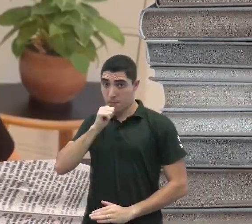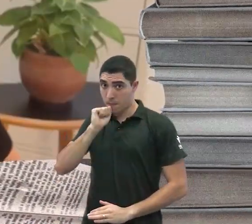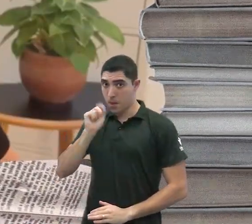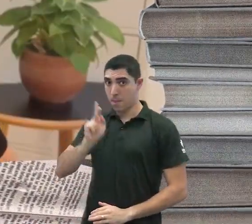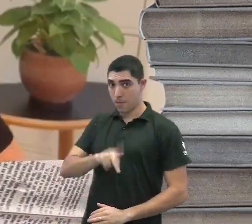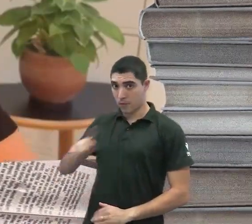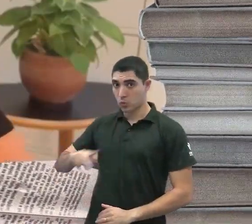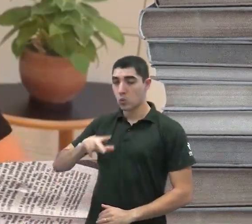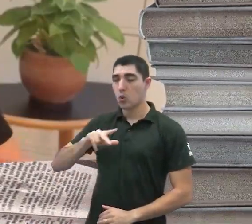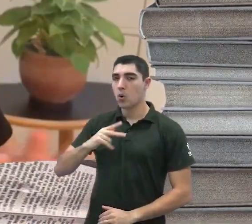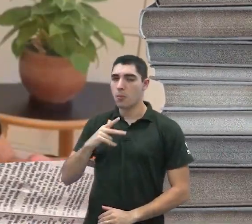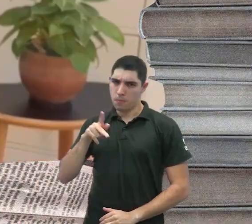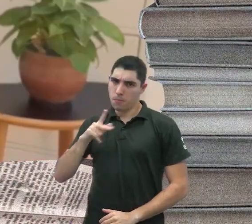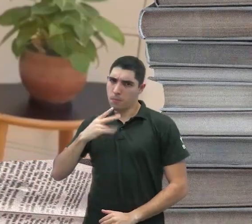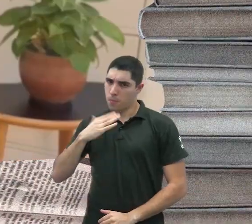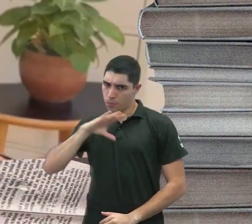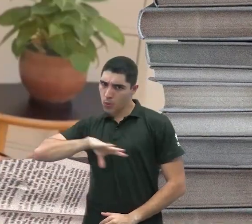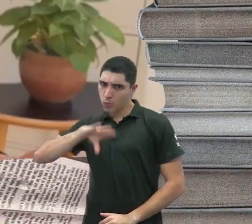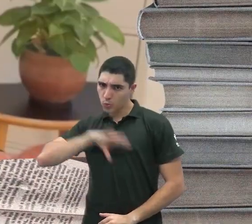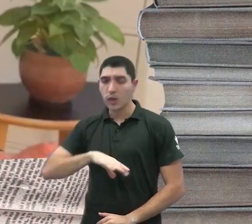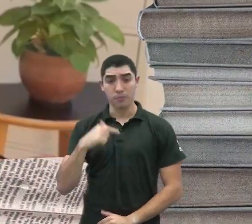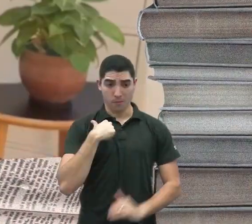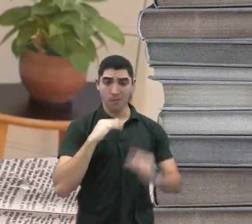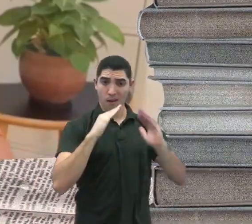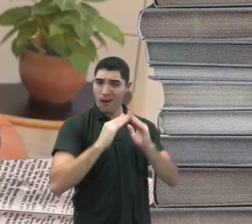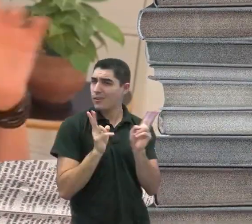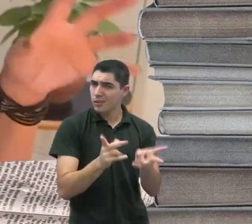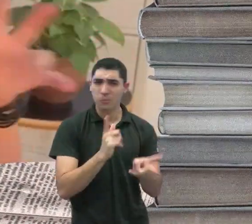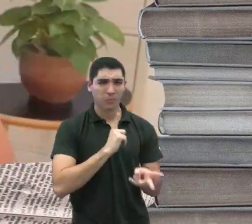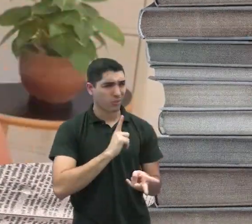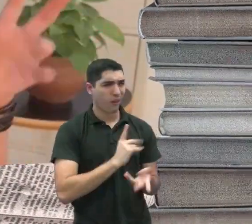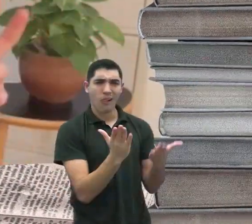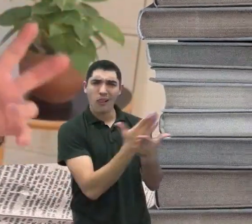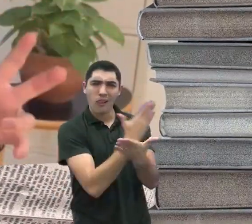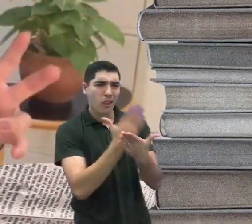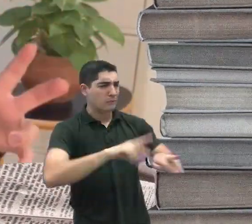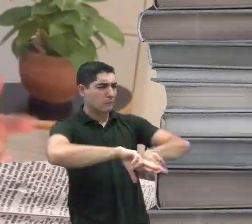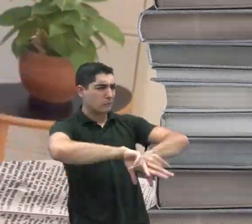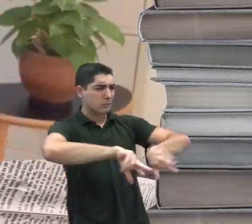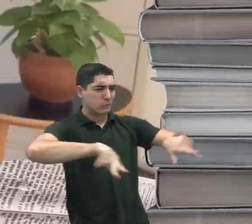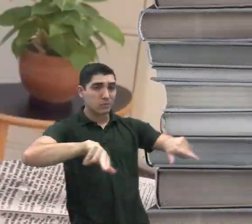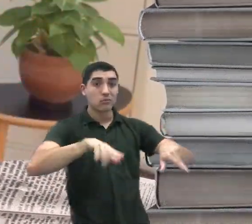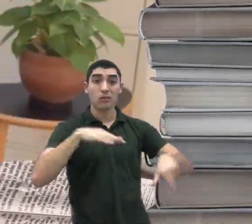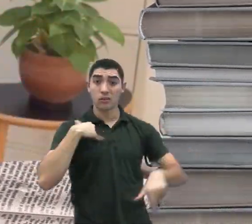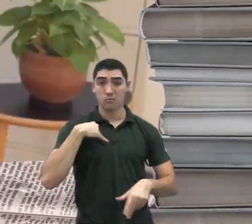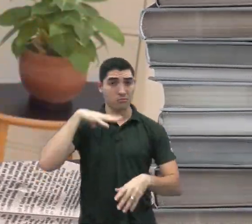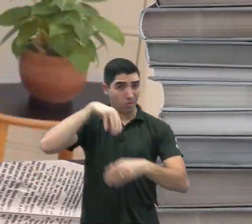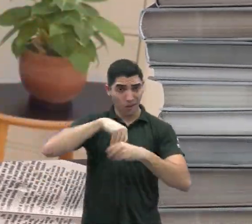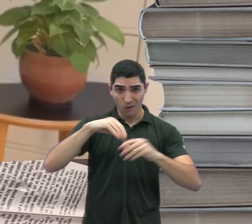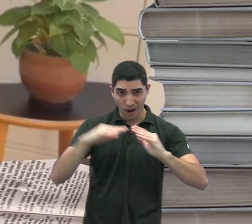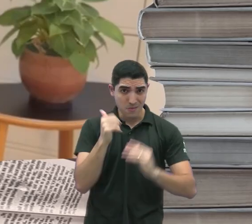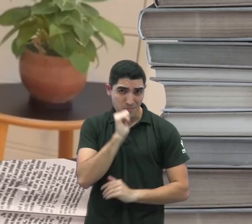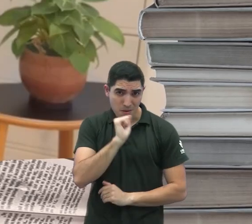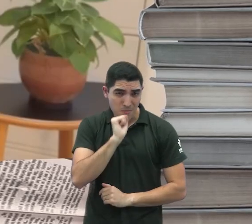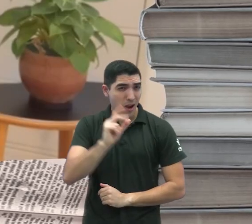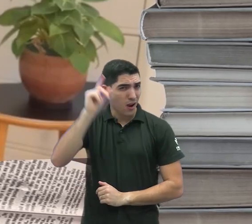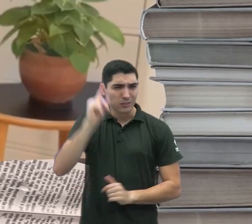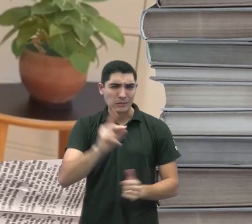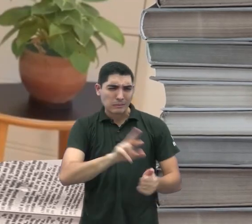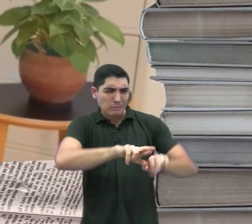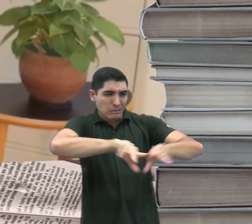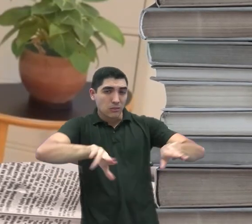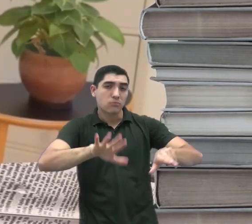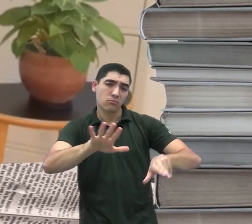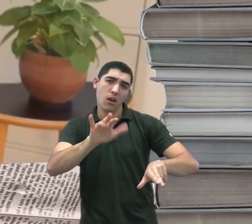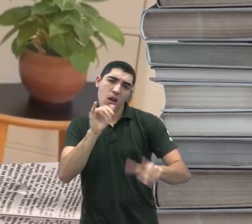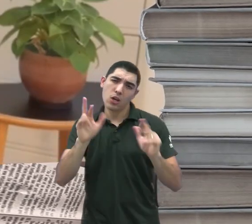portuguesa e minha casa sempre foi muito cheia de livros, então o livro ele era muito acessível. Eu sei que isso não é a realidade da maioria das